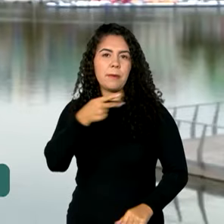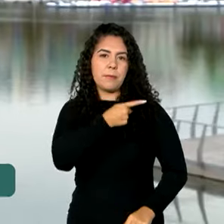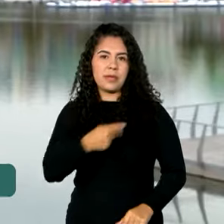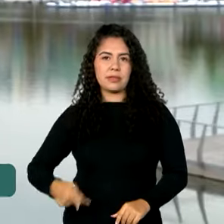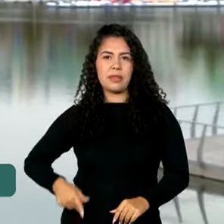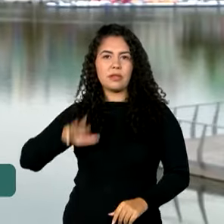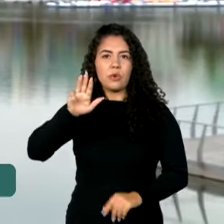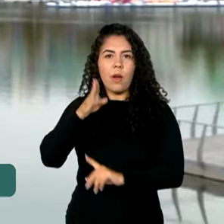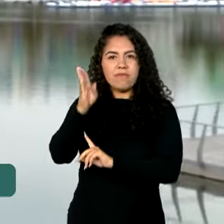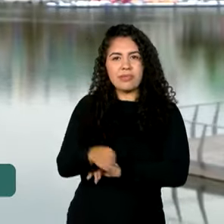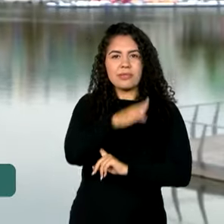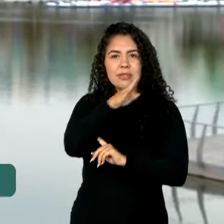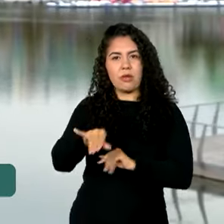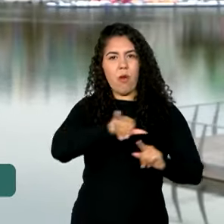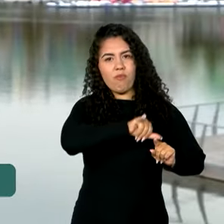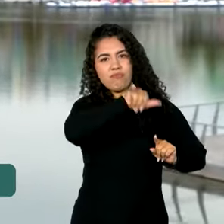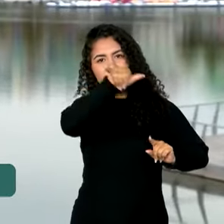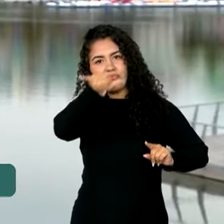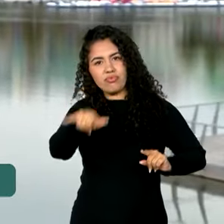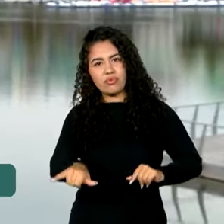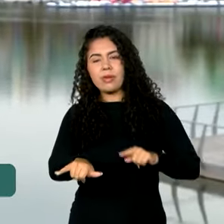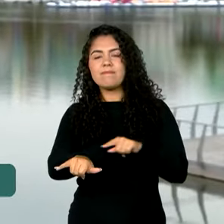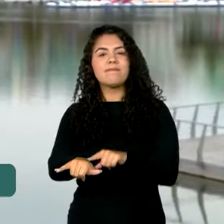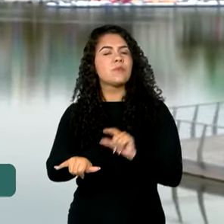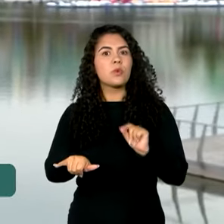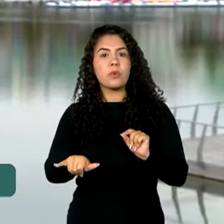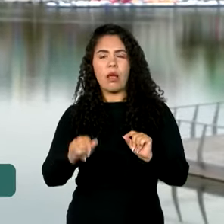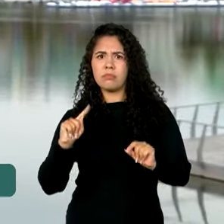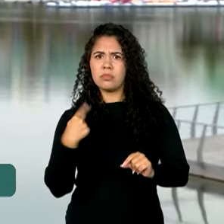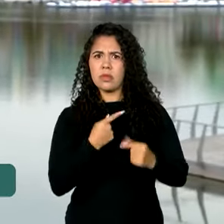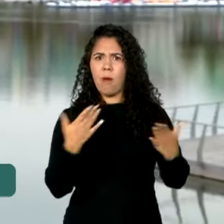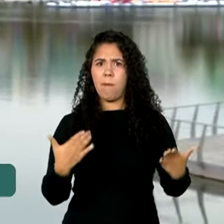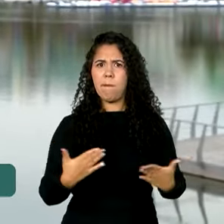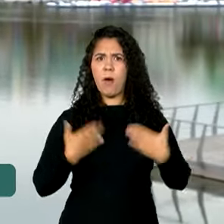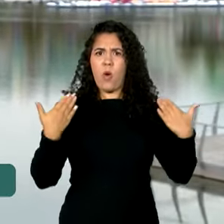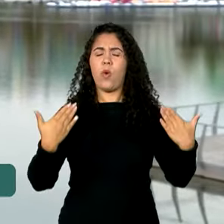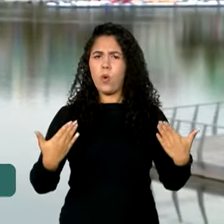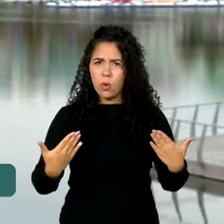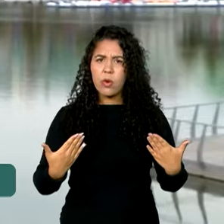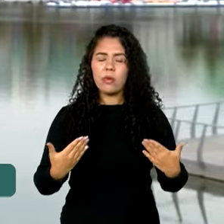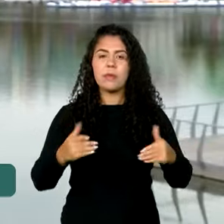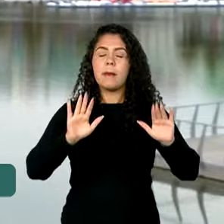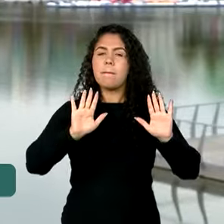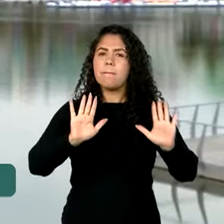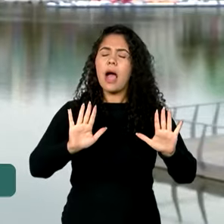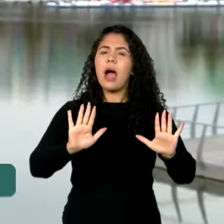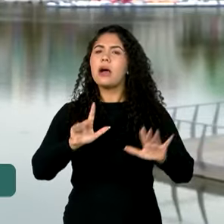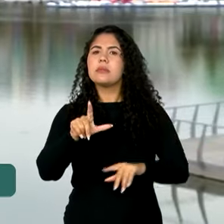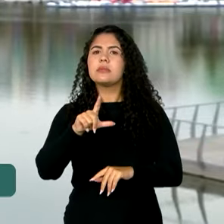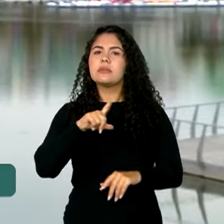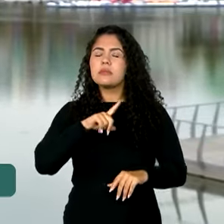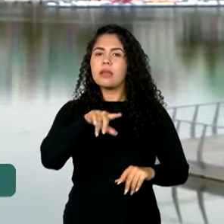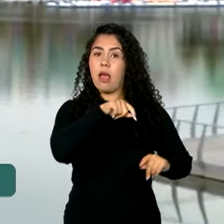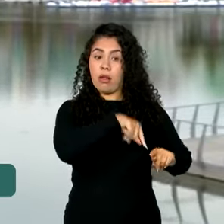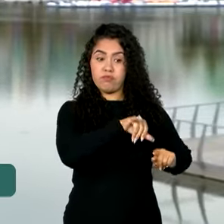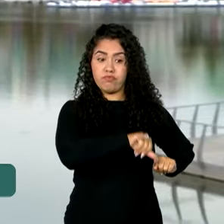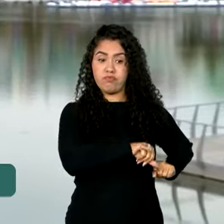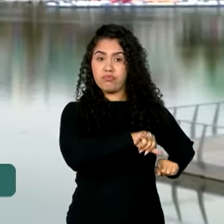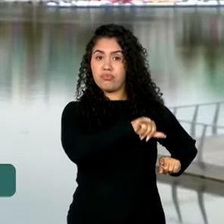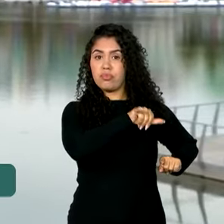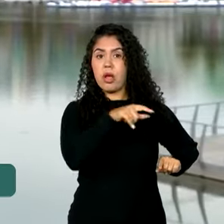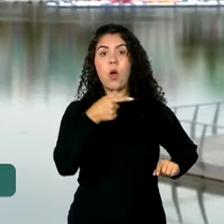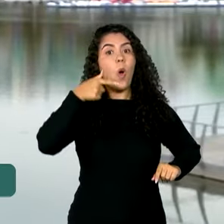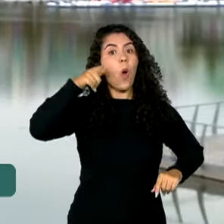do presidente Lula. Notícia que, é claro, pegou a todos de surpresa. Afinal, a previsão era que ele embarcasse